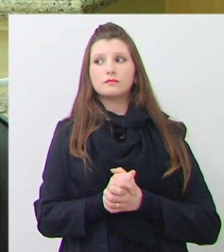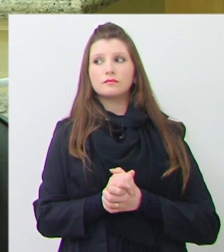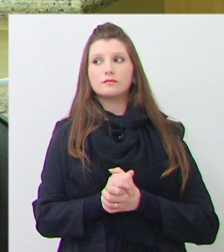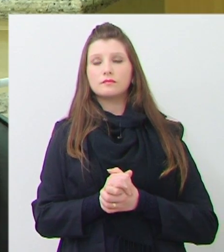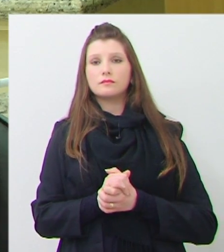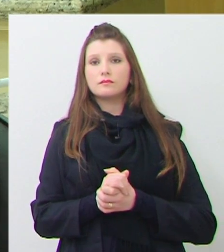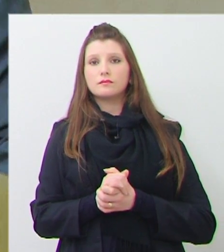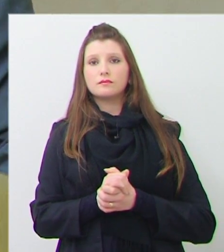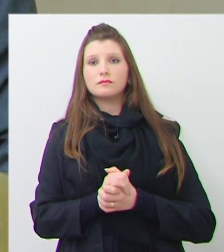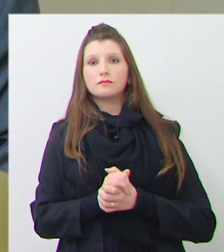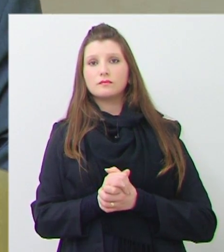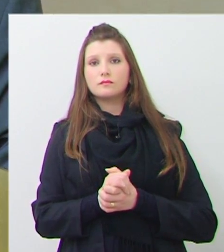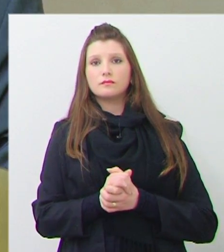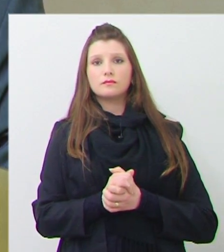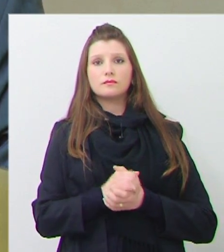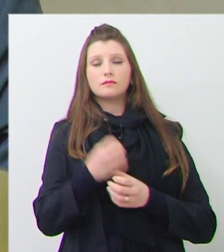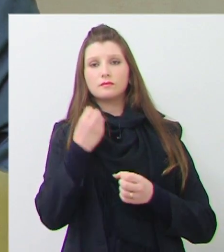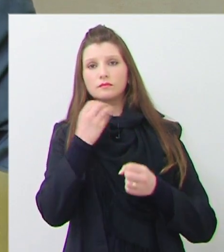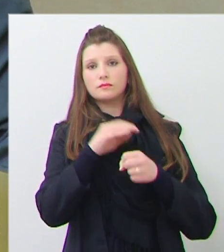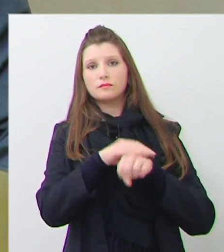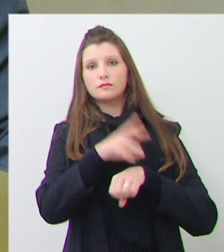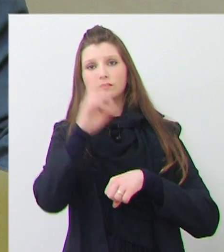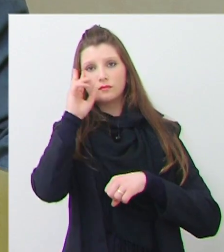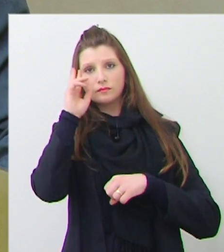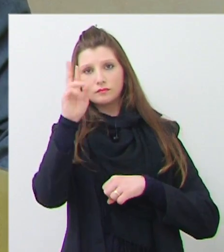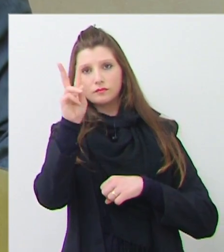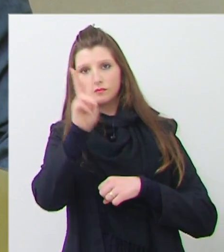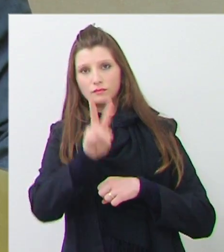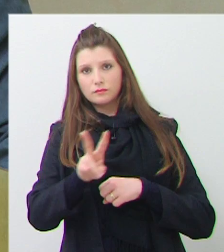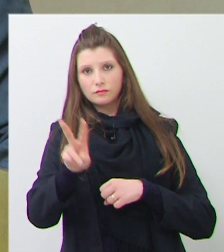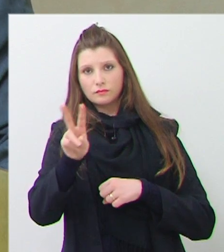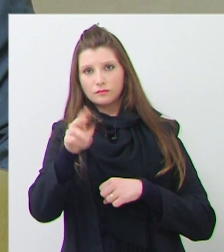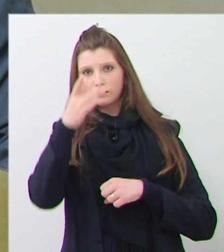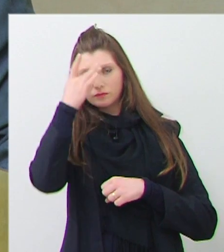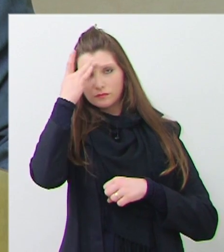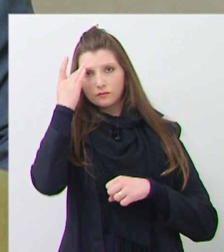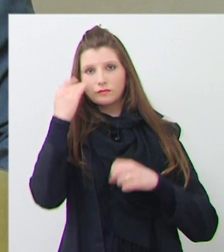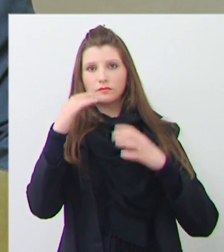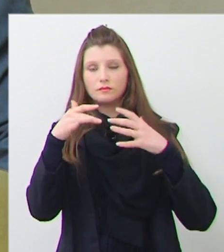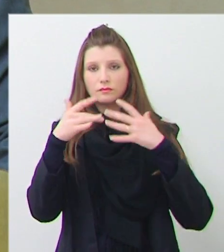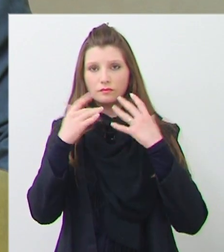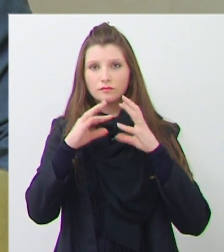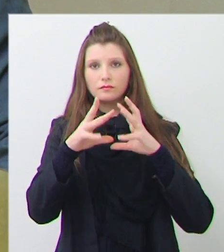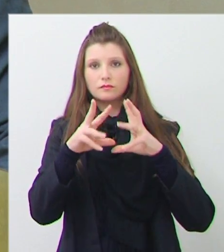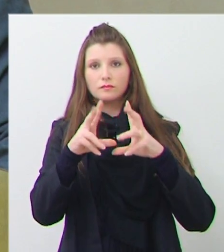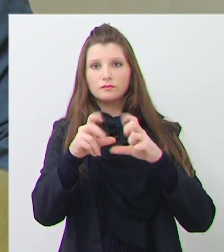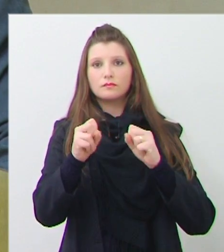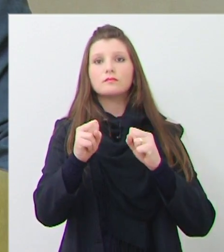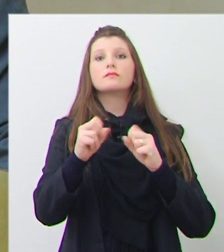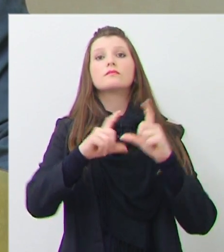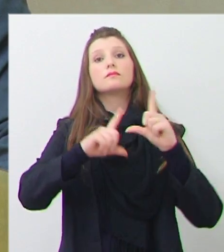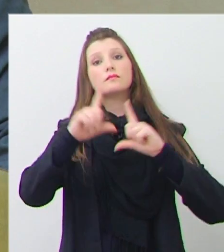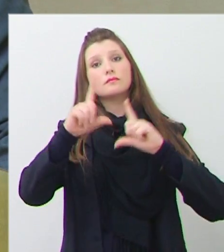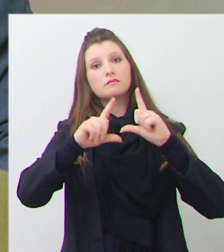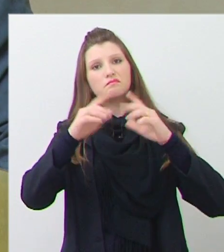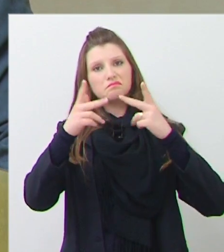Senhor presidente, senhores vereadores, vereadoras, público que nos assiste, a todos que nos assistem também pela TV.